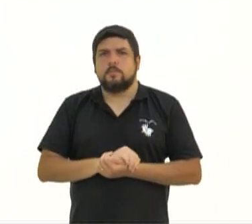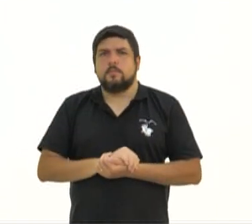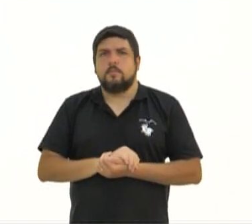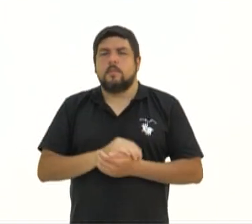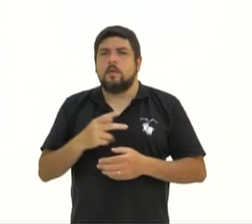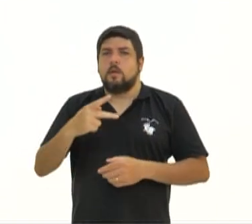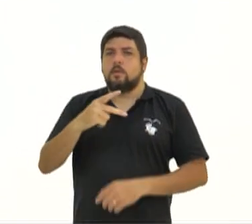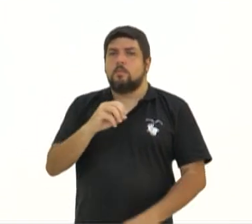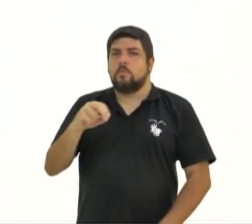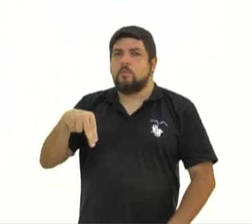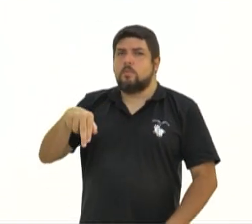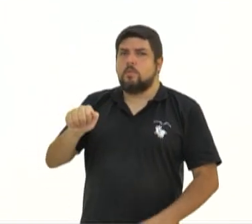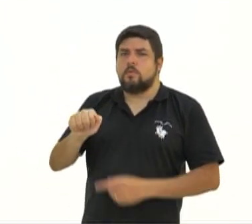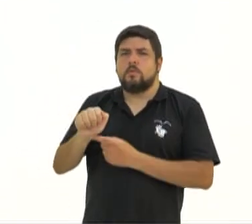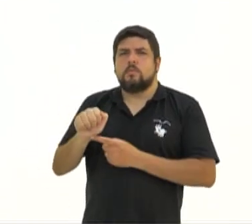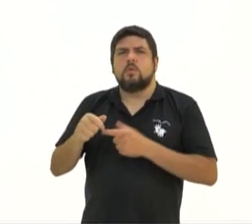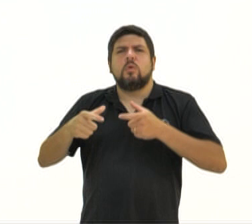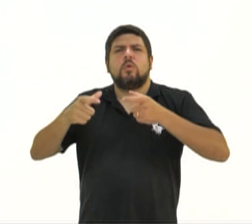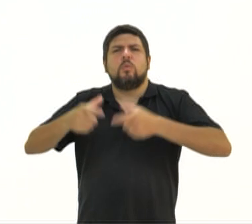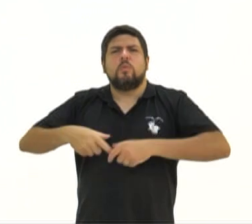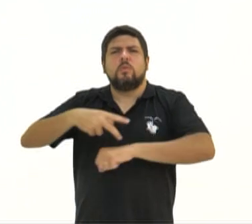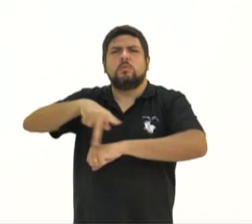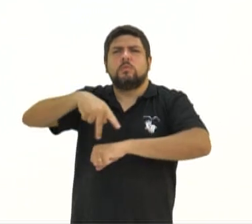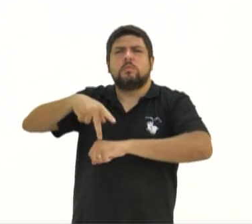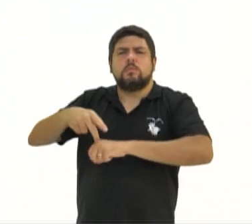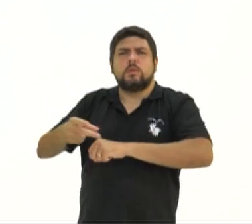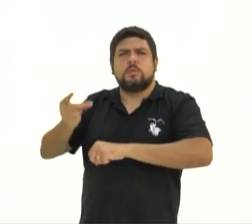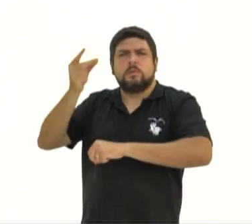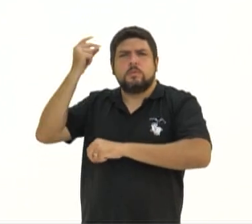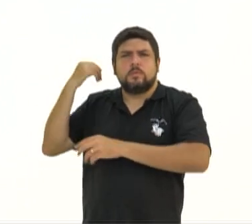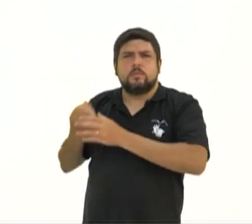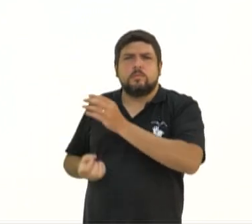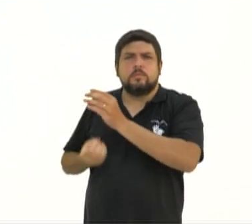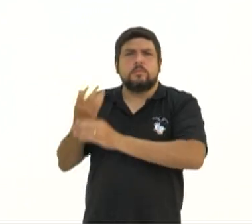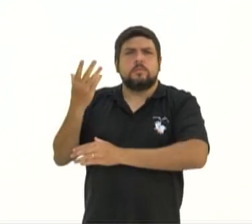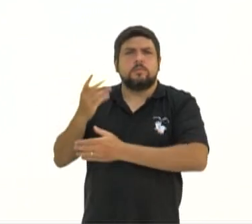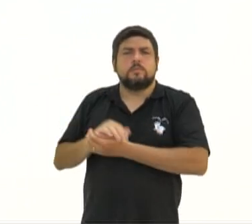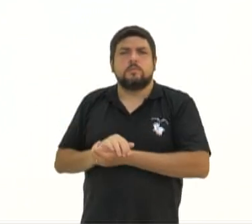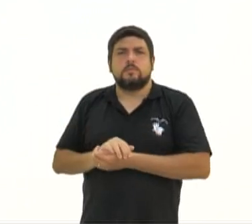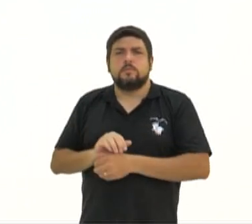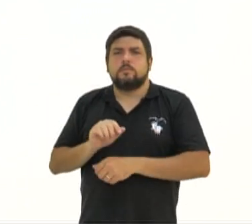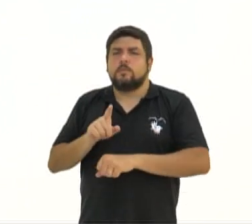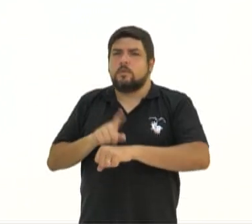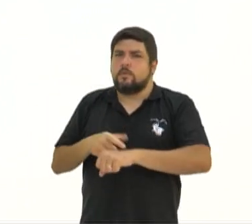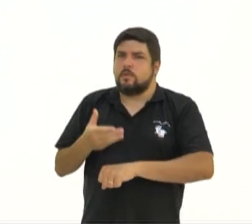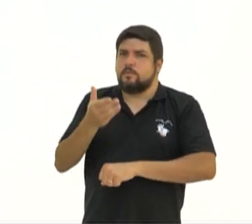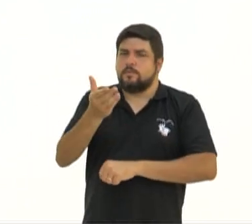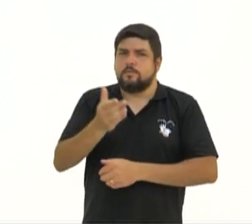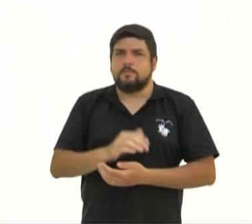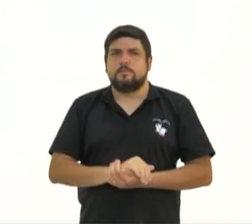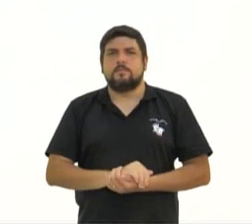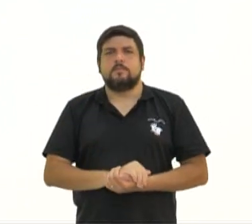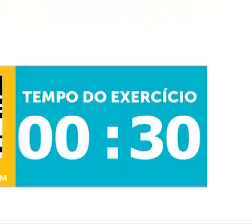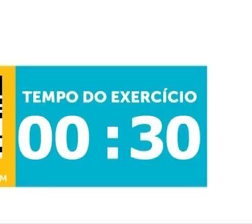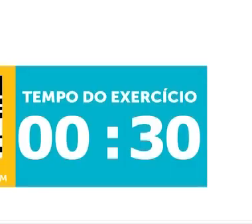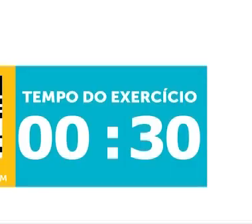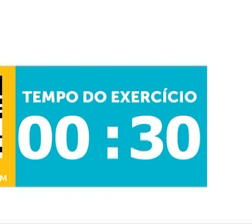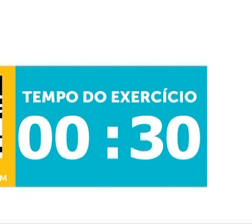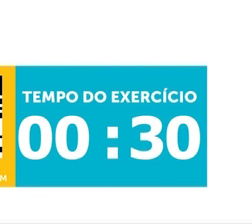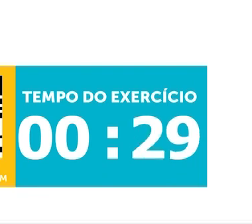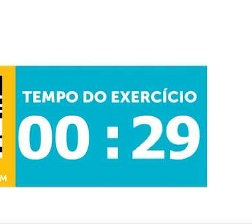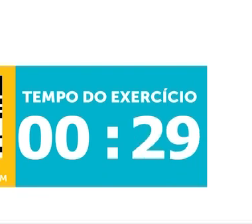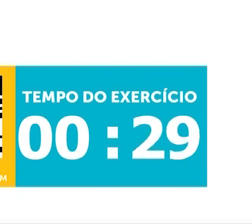da pona. Então qual que é a origem dessa modalidade que influenciou na criação do badminton? Já já voltamos com a correção.